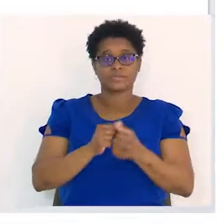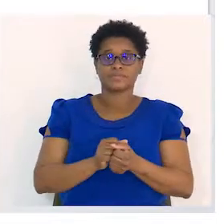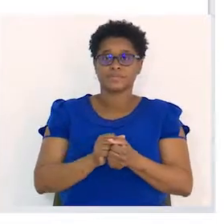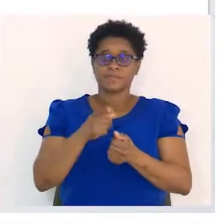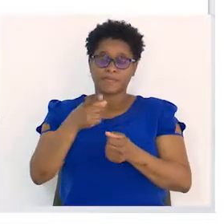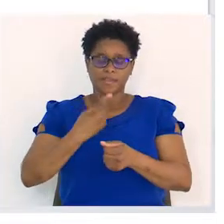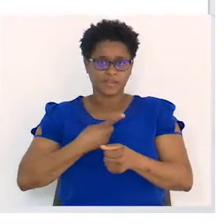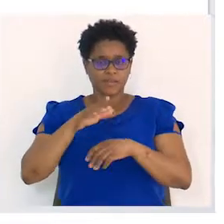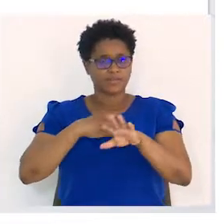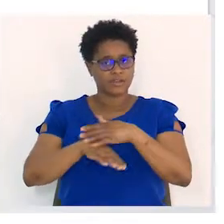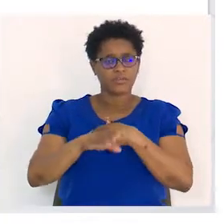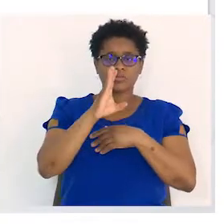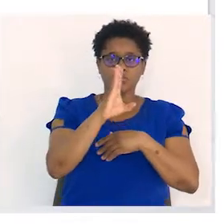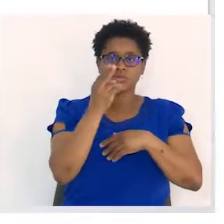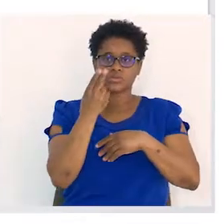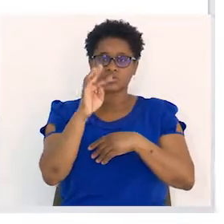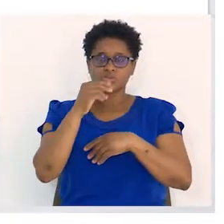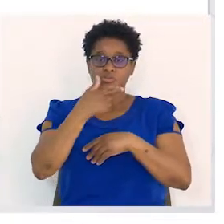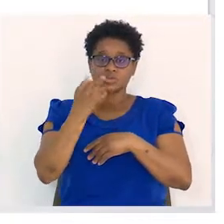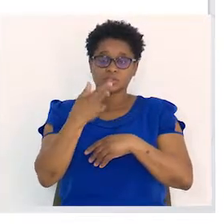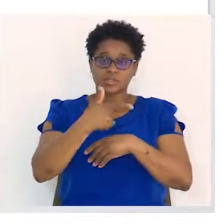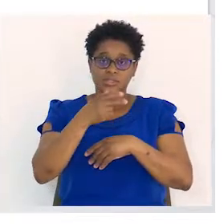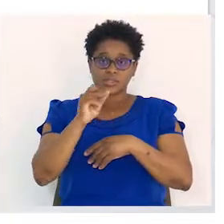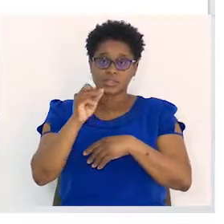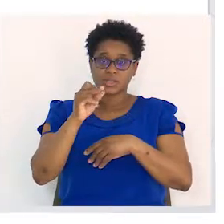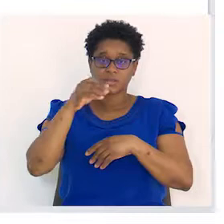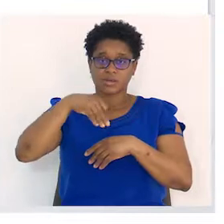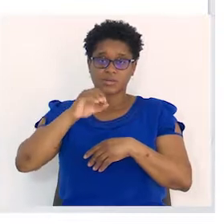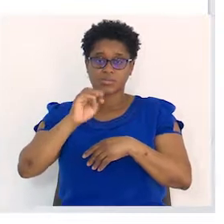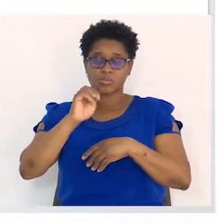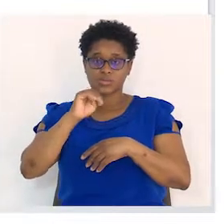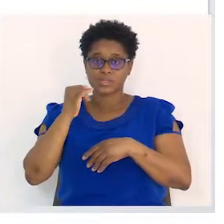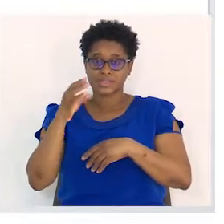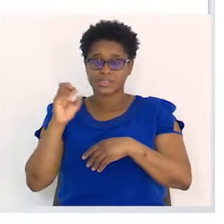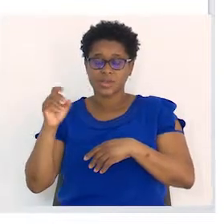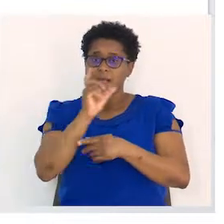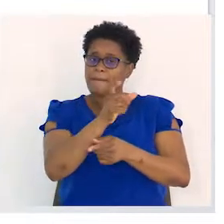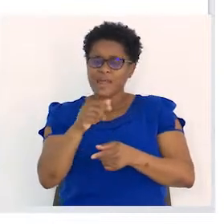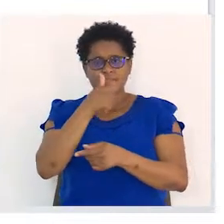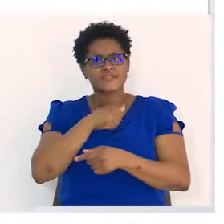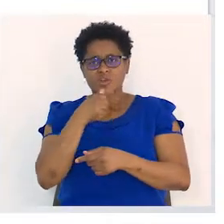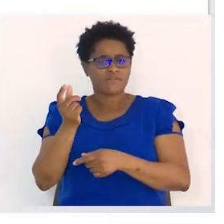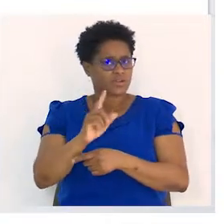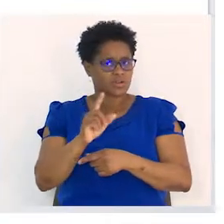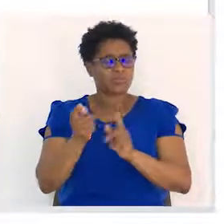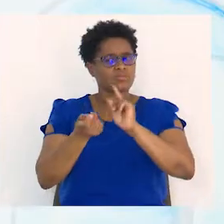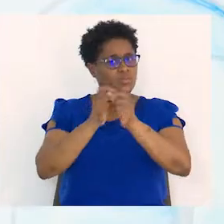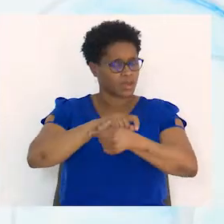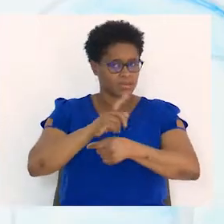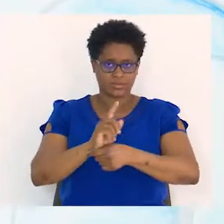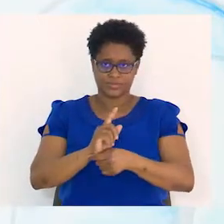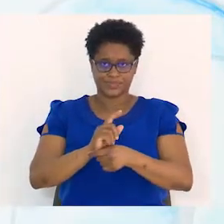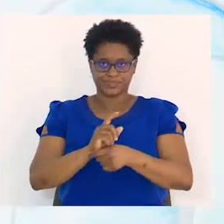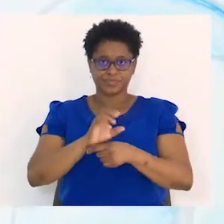justaposição. O que é que se tem aqui? As palavras não sofrem alterações fonológicas.